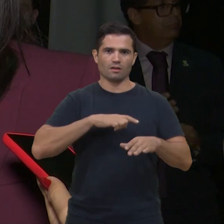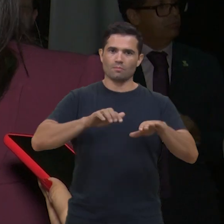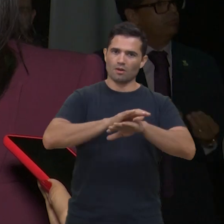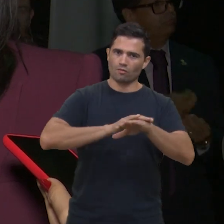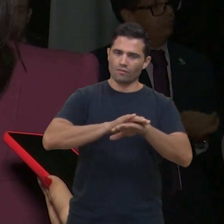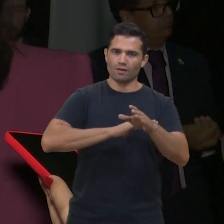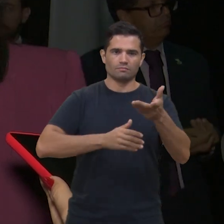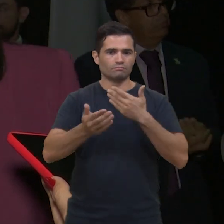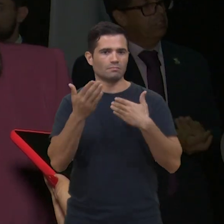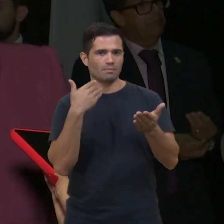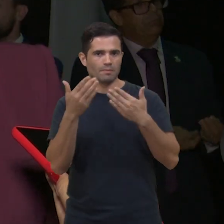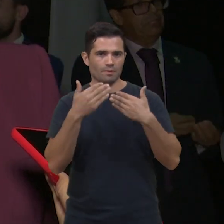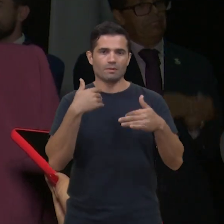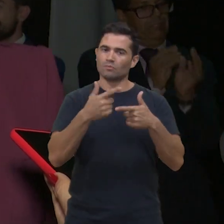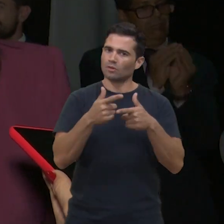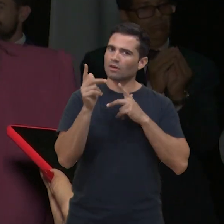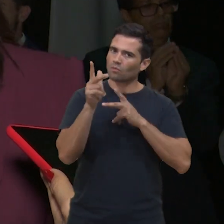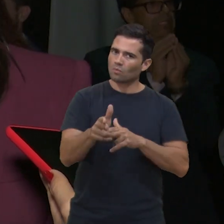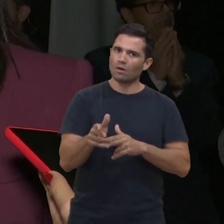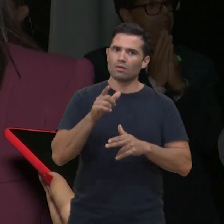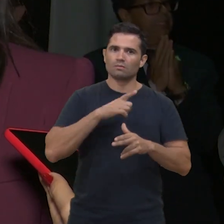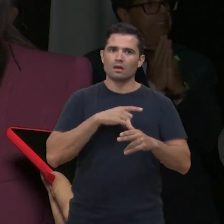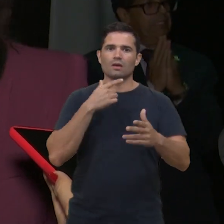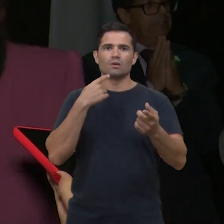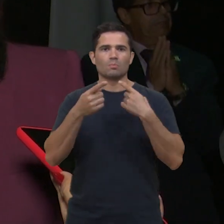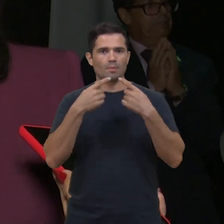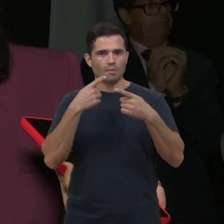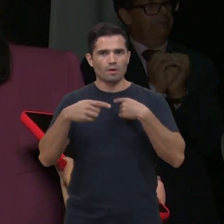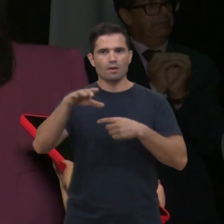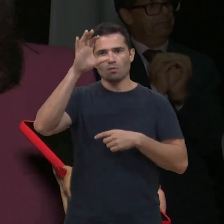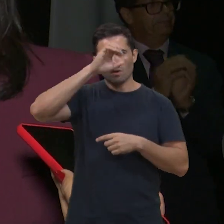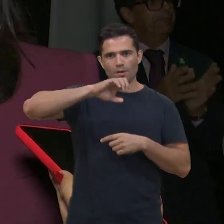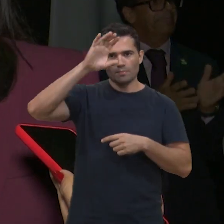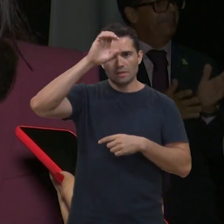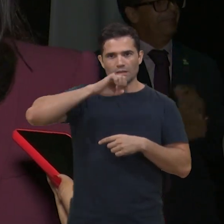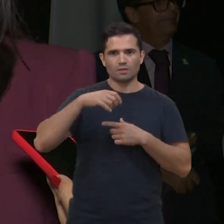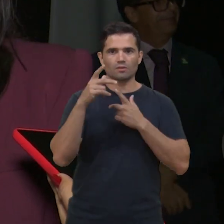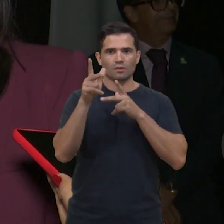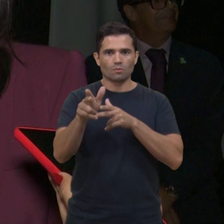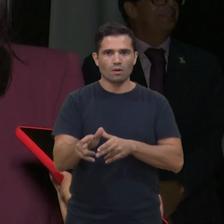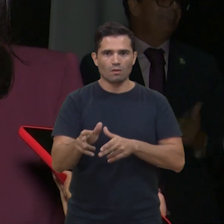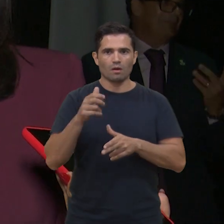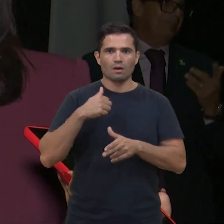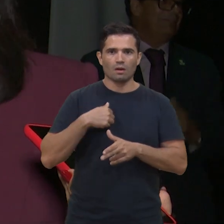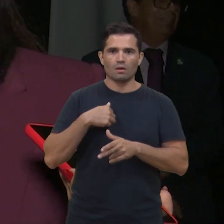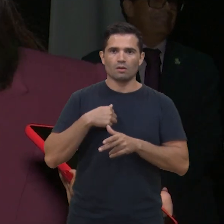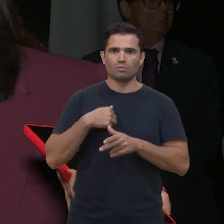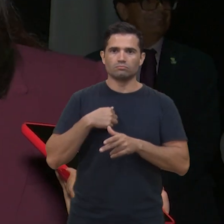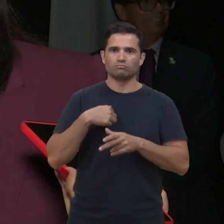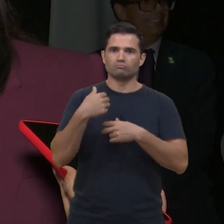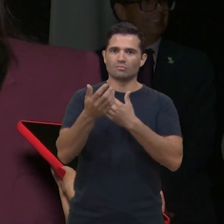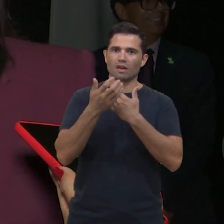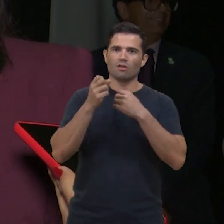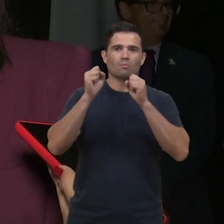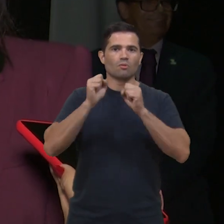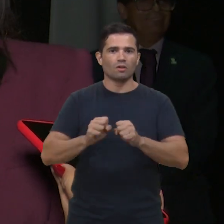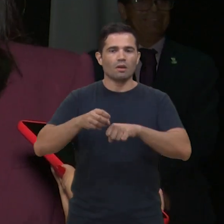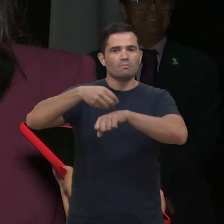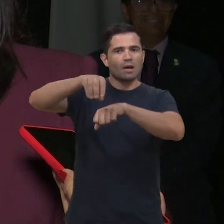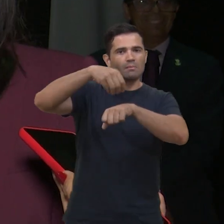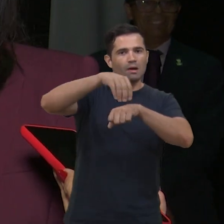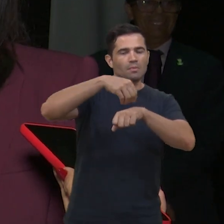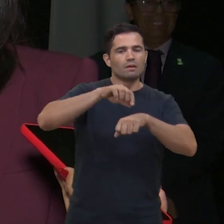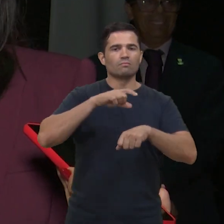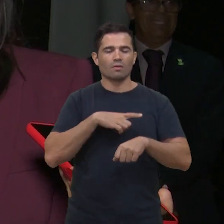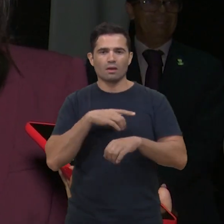uma conversa compartilhada, né? Porque é assim que tem que ser, através do diálogo, um aprendizado mútuo. Espero poder, né, mandar